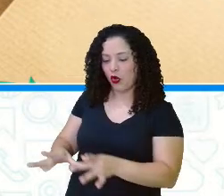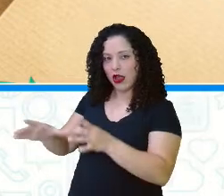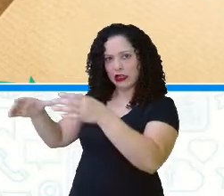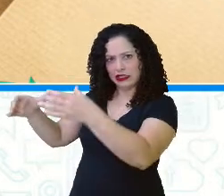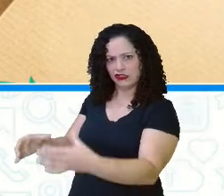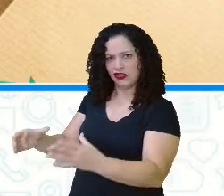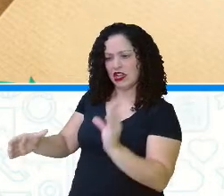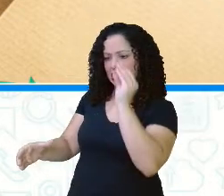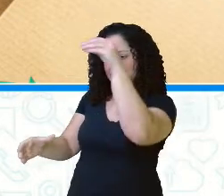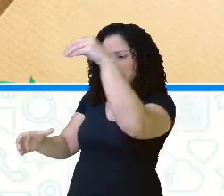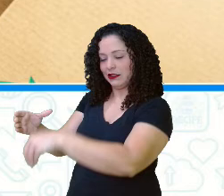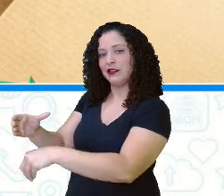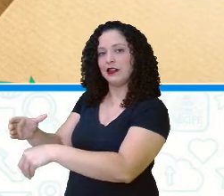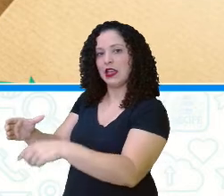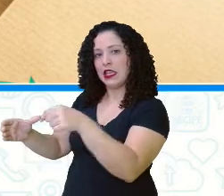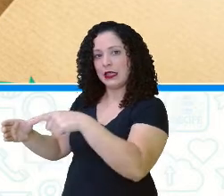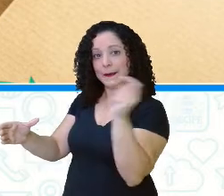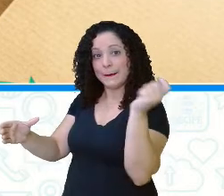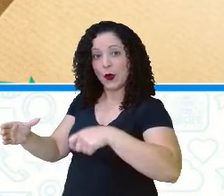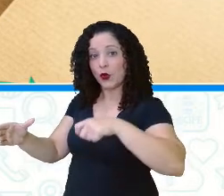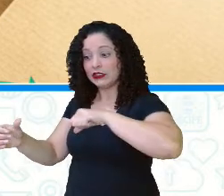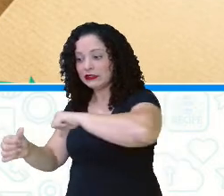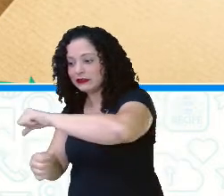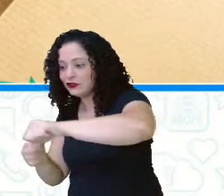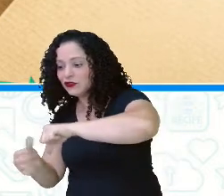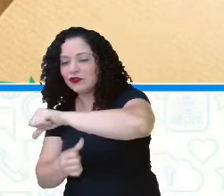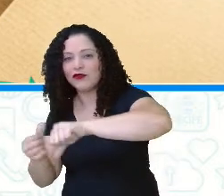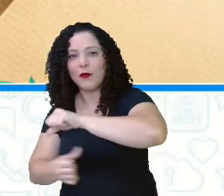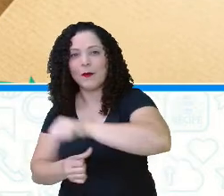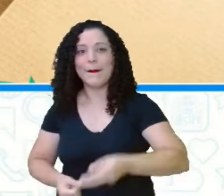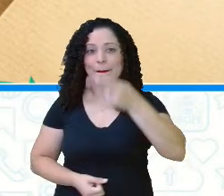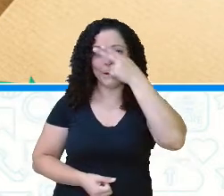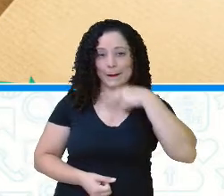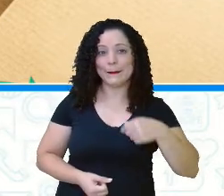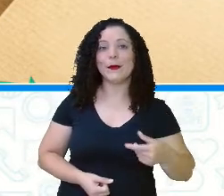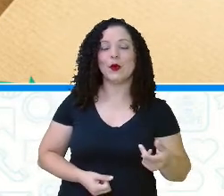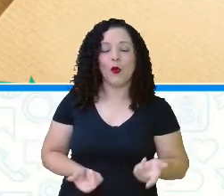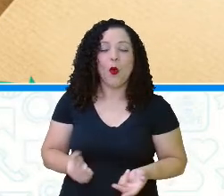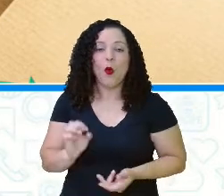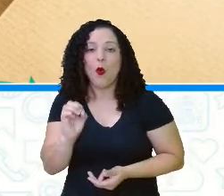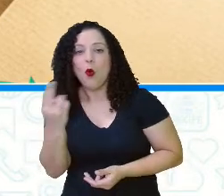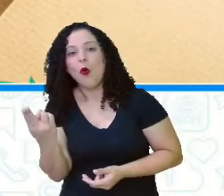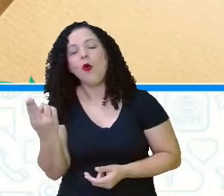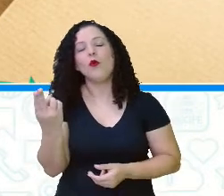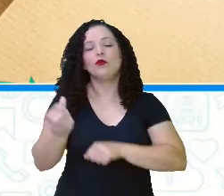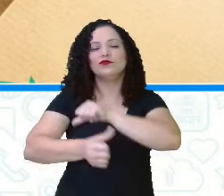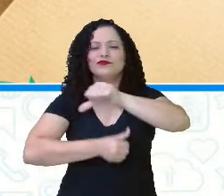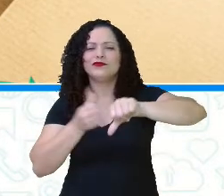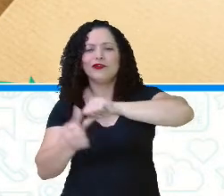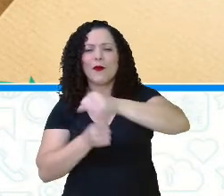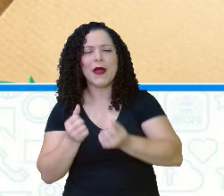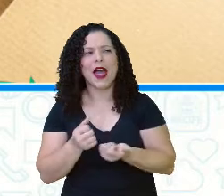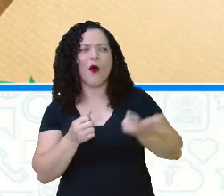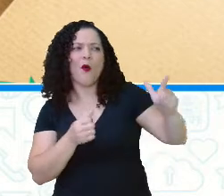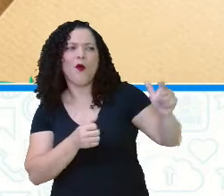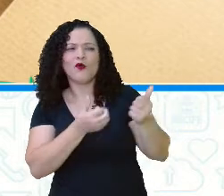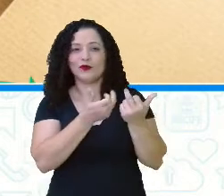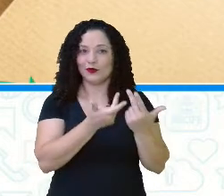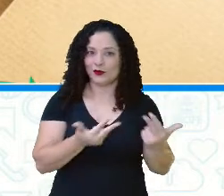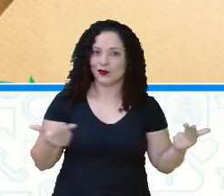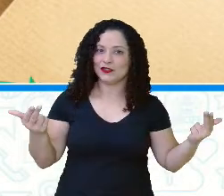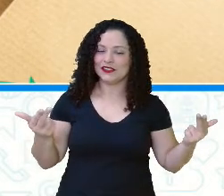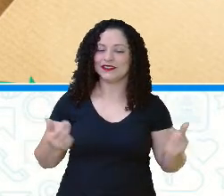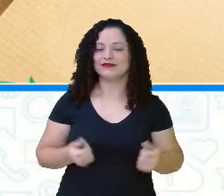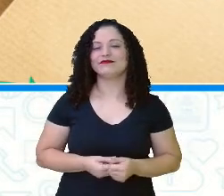pode virar o mesmo produto ou ser transformado em algo com outra utilidade.